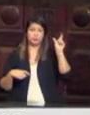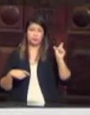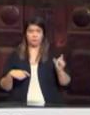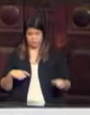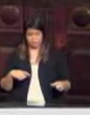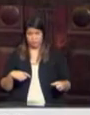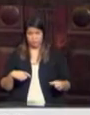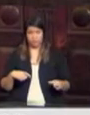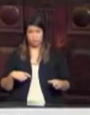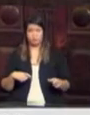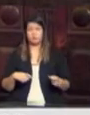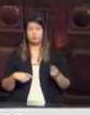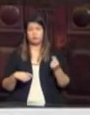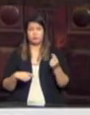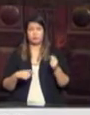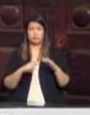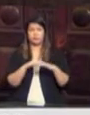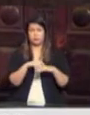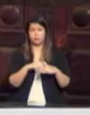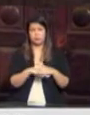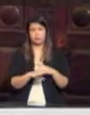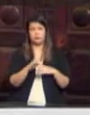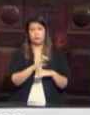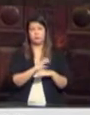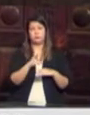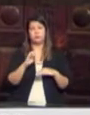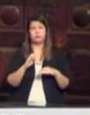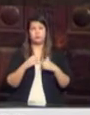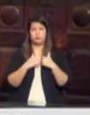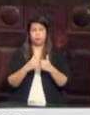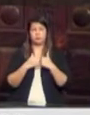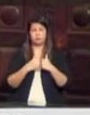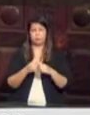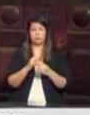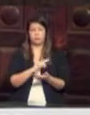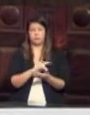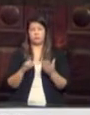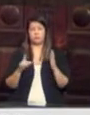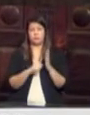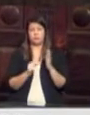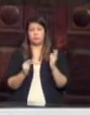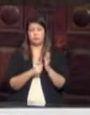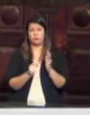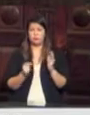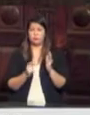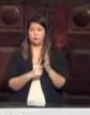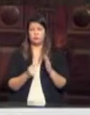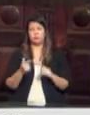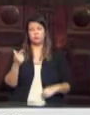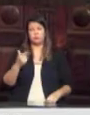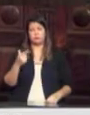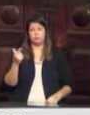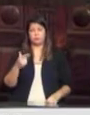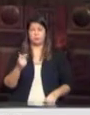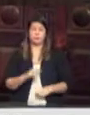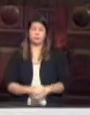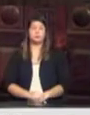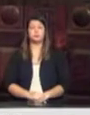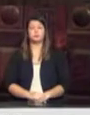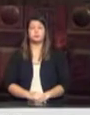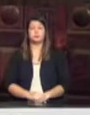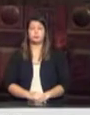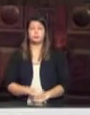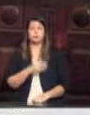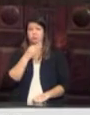destinados ao Fundo Estadual de Transporte, na forma do artigo 2º desta lei.